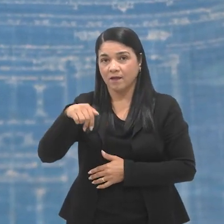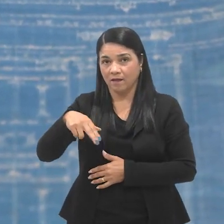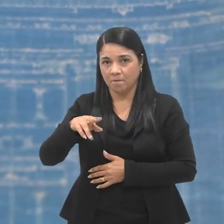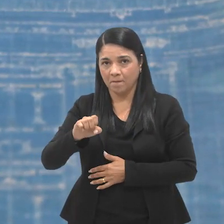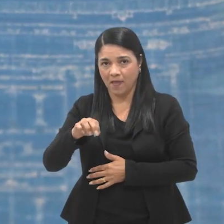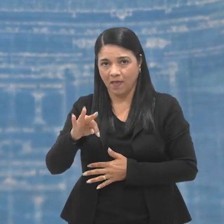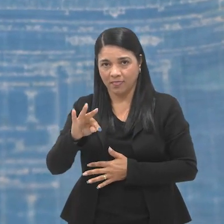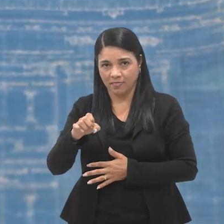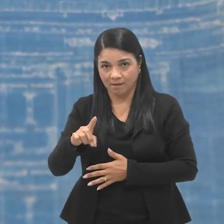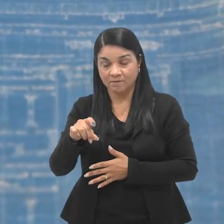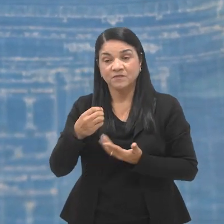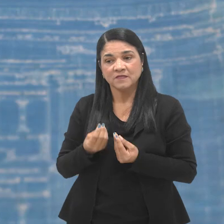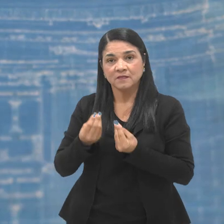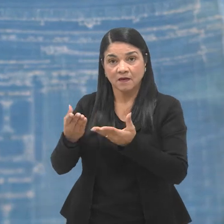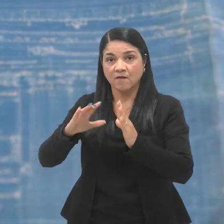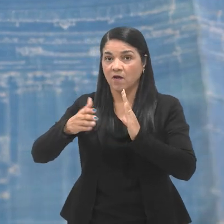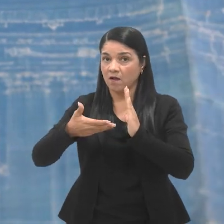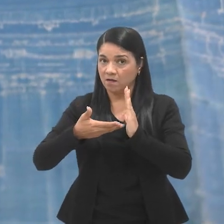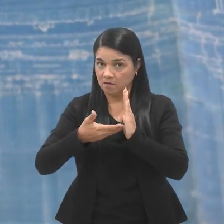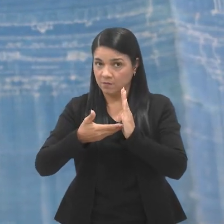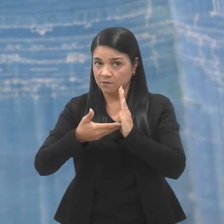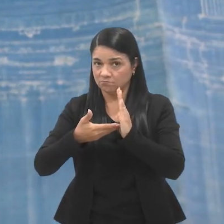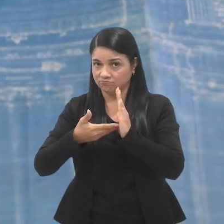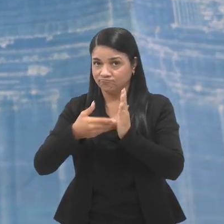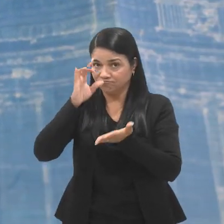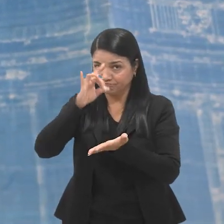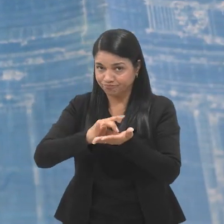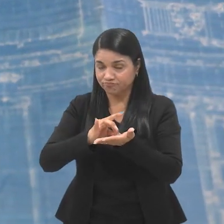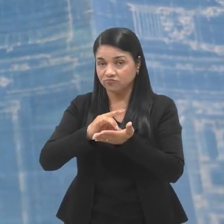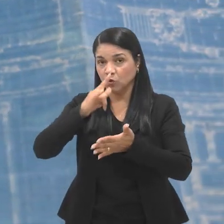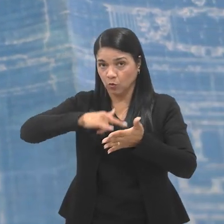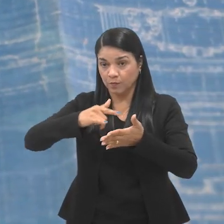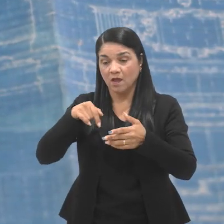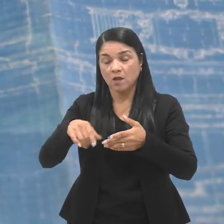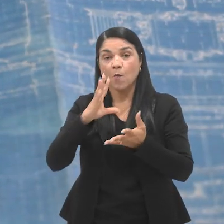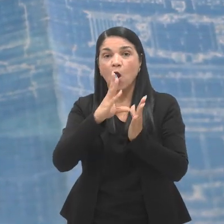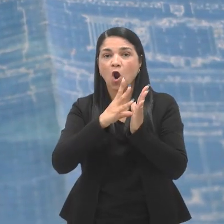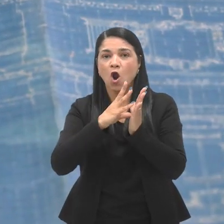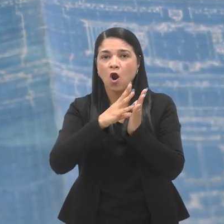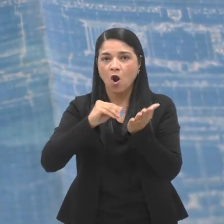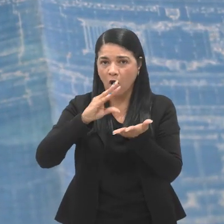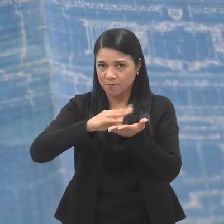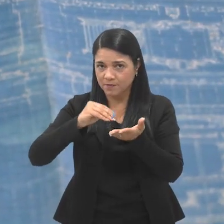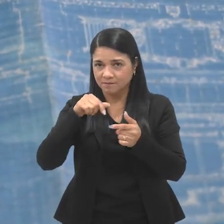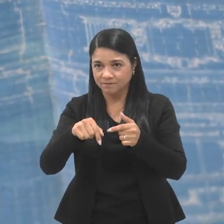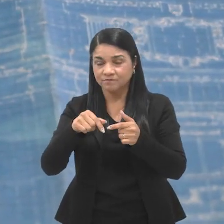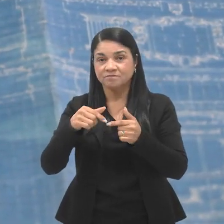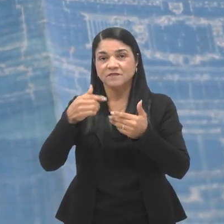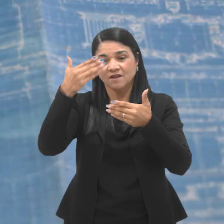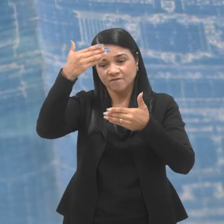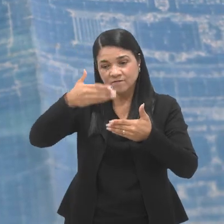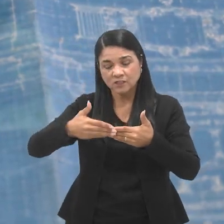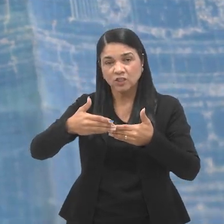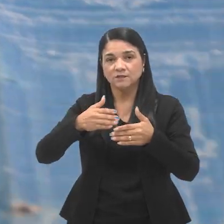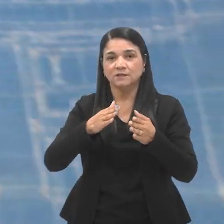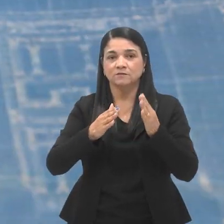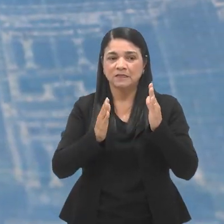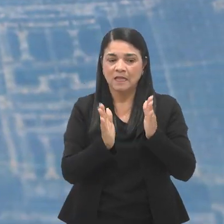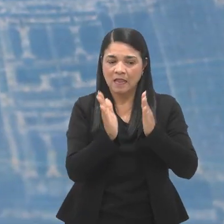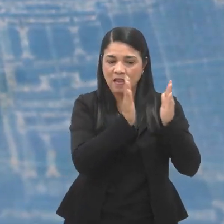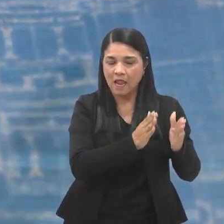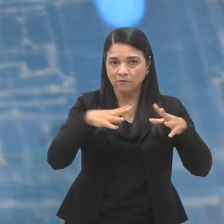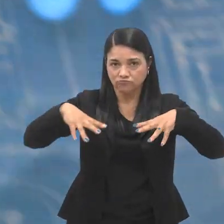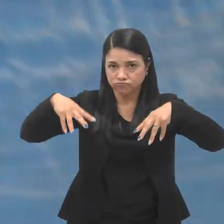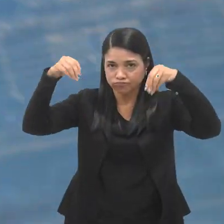o Arquimedes entregava os originais à Câmara para aprovação. Aí aqui é uma cópia blueprint do projeto original da fachada lateral,